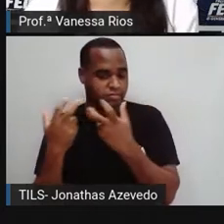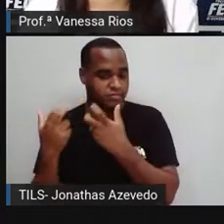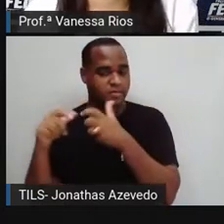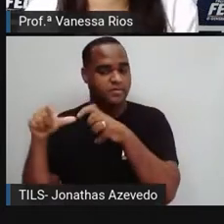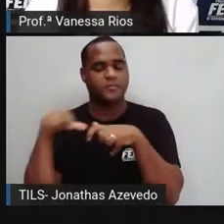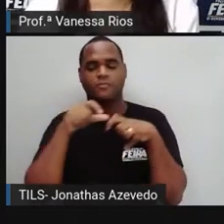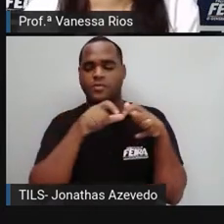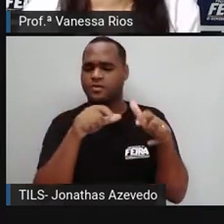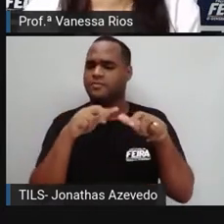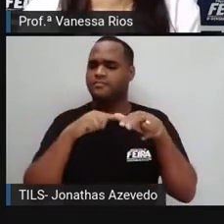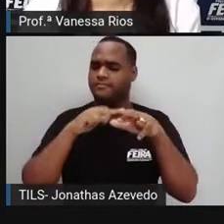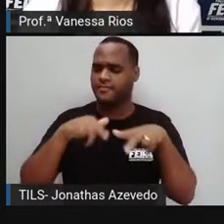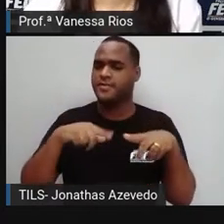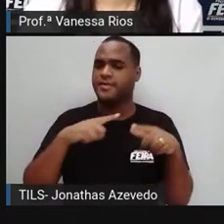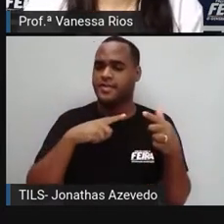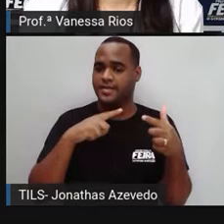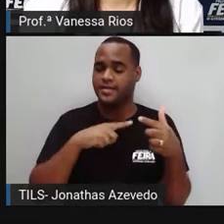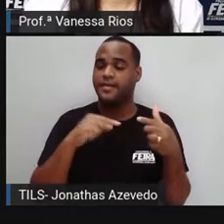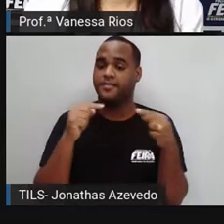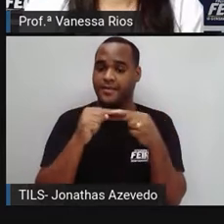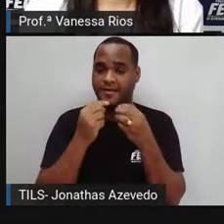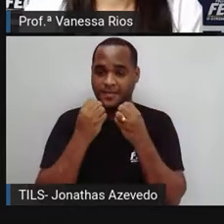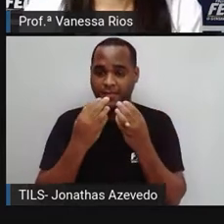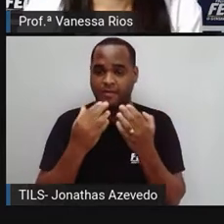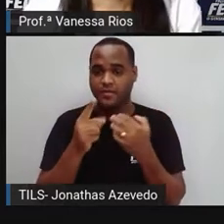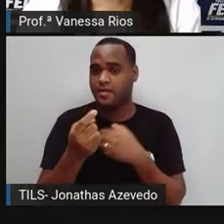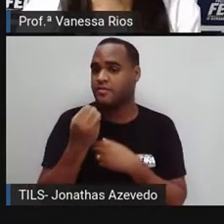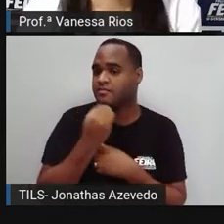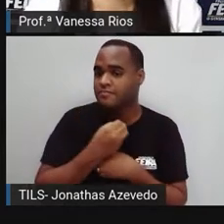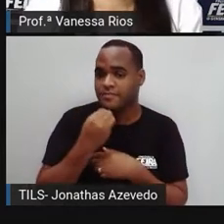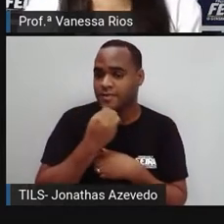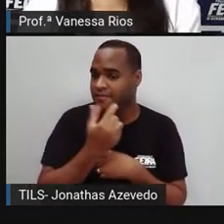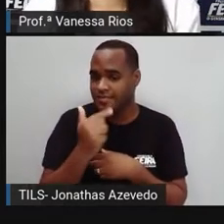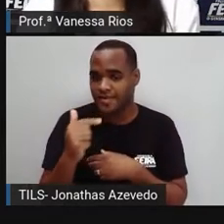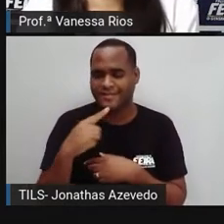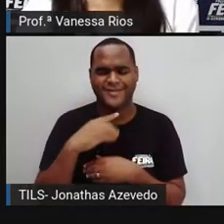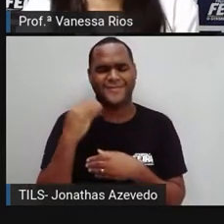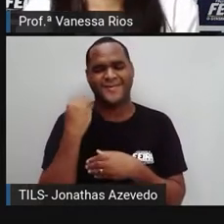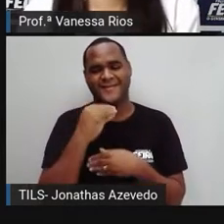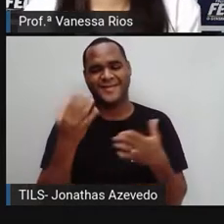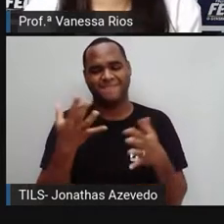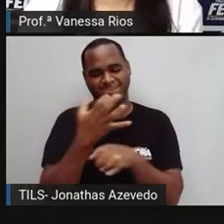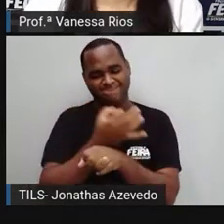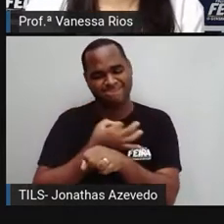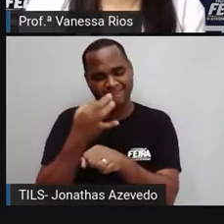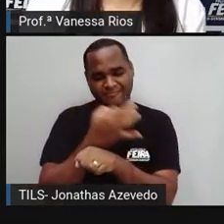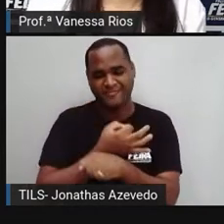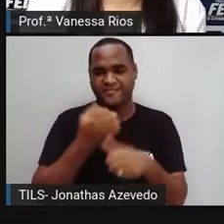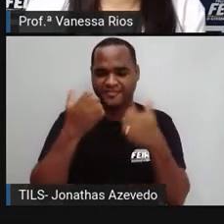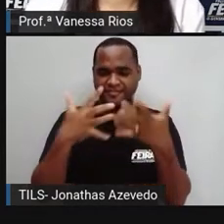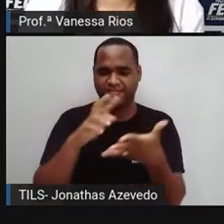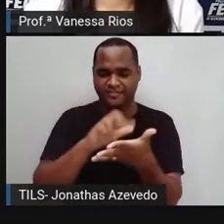esses espaços e, se não teve ainda oportunidade, aproveitar as férias para conhecer esses